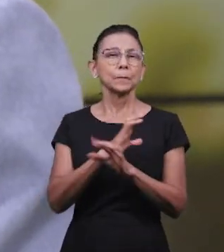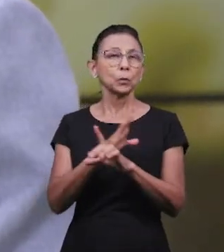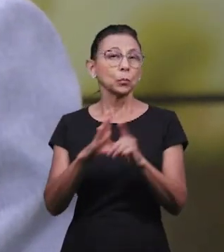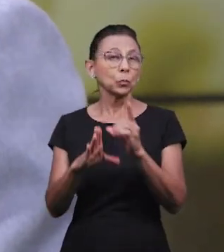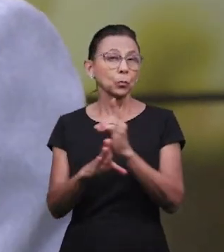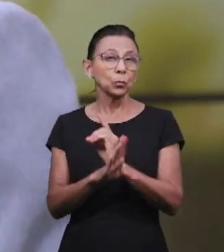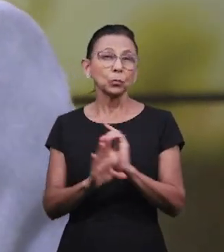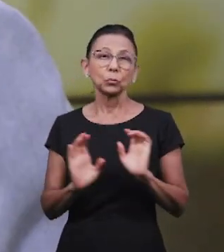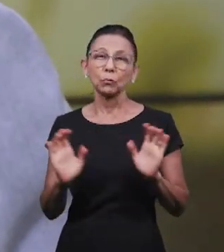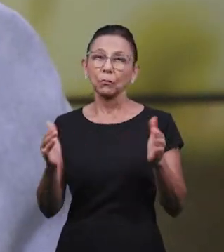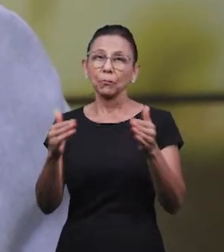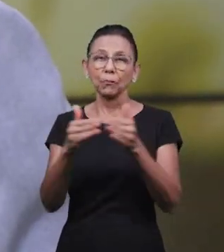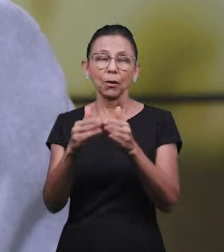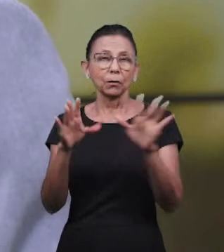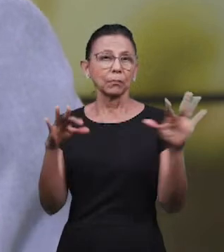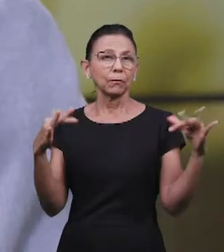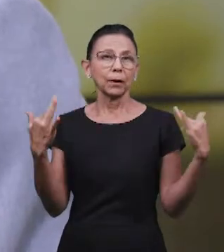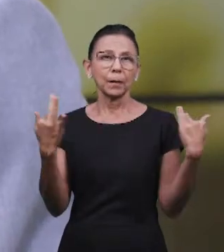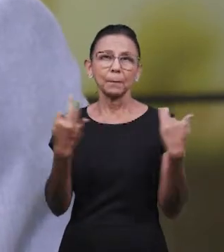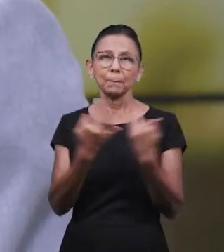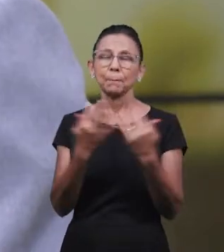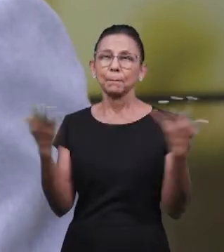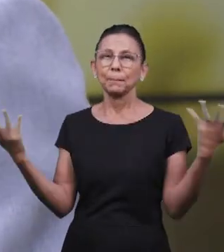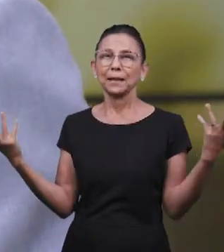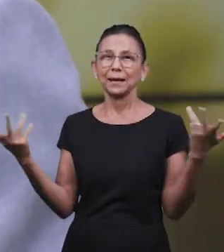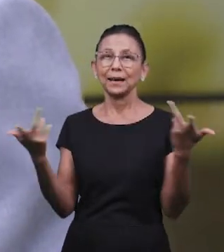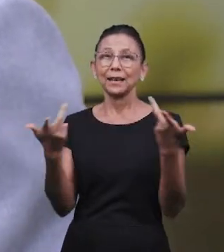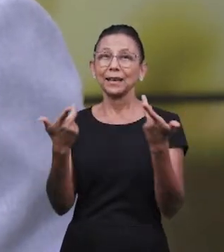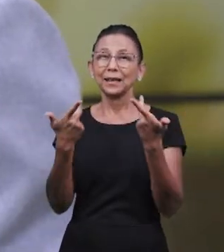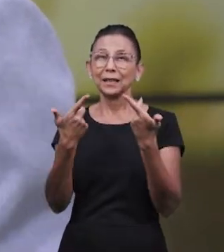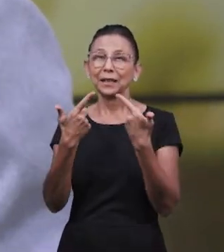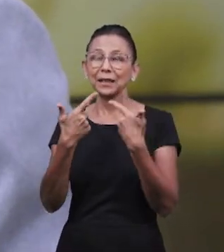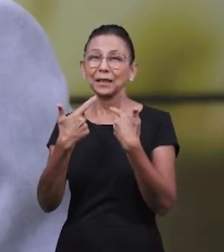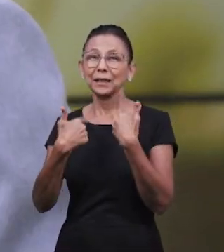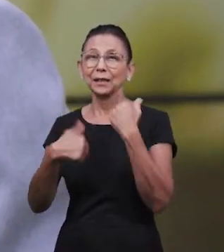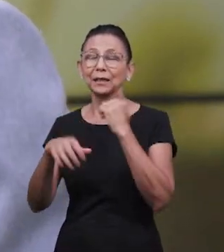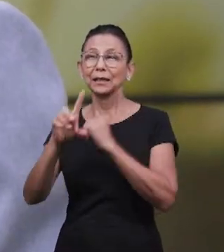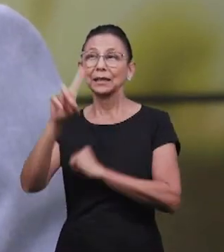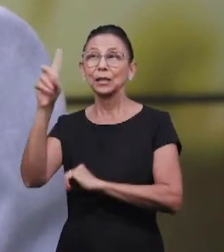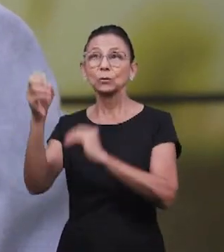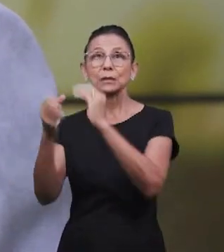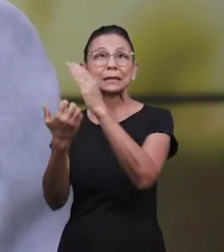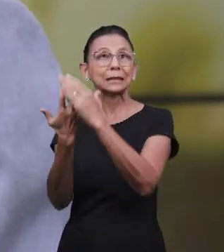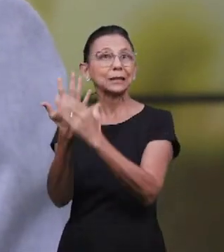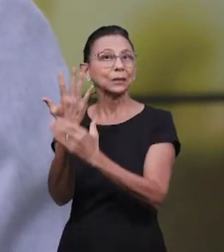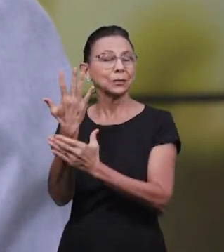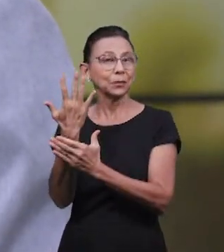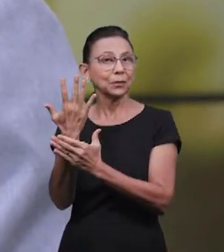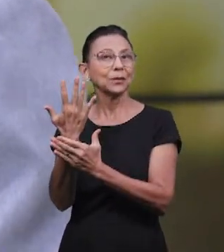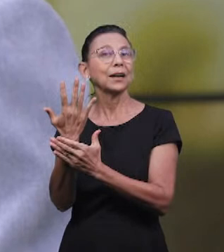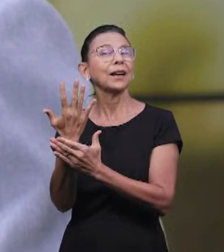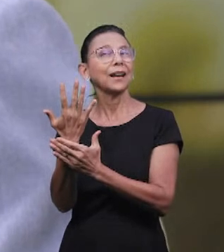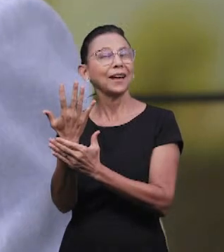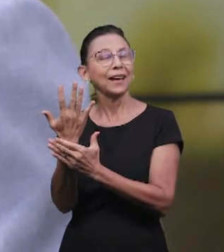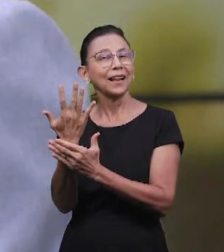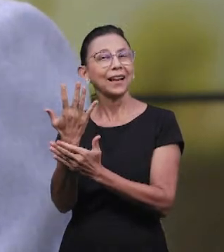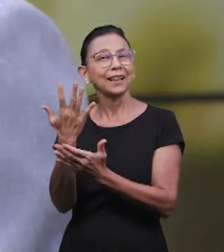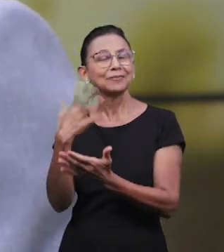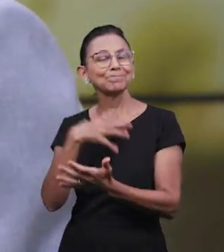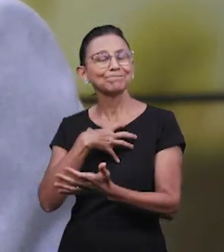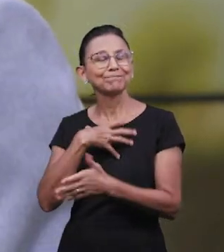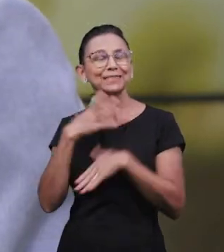Sexta-feira é o dia da família para nós, e a família é algo maravilhoso, é uma instituição divina e que nos traz